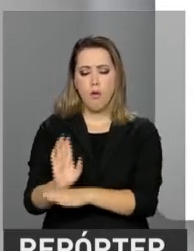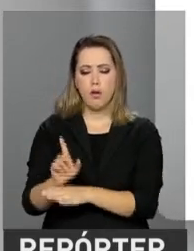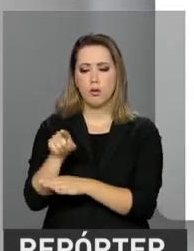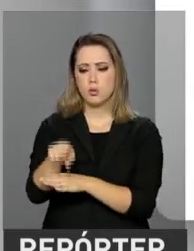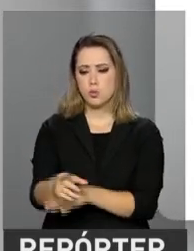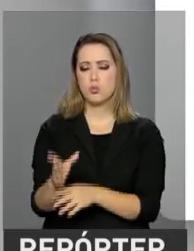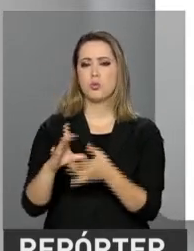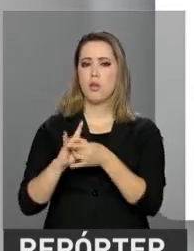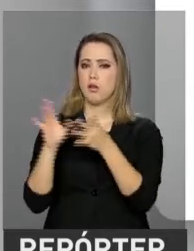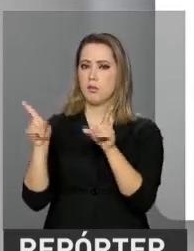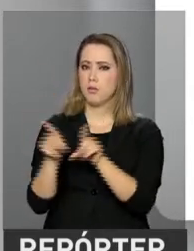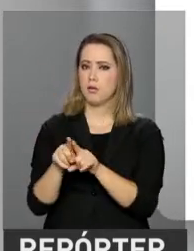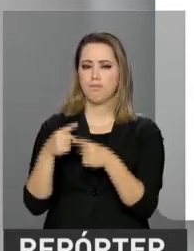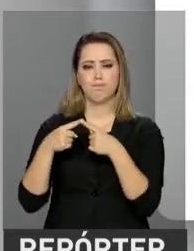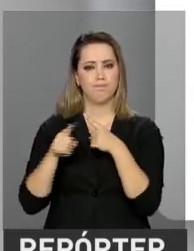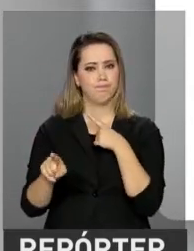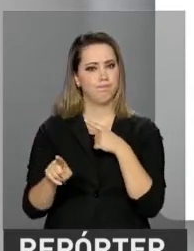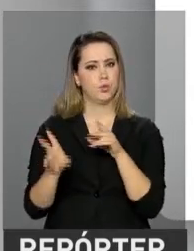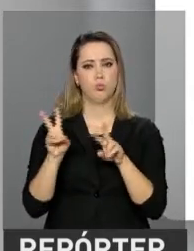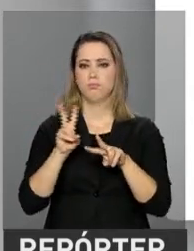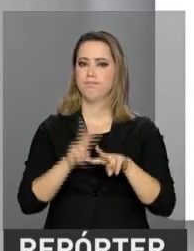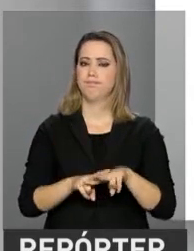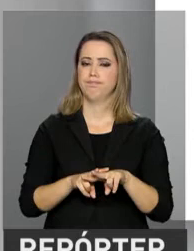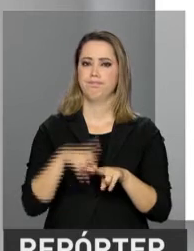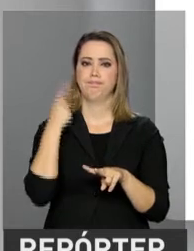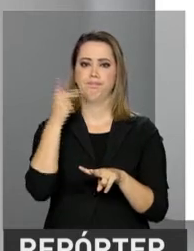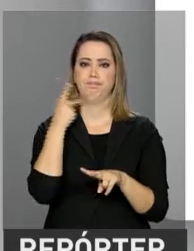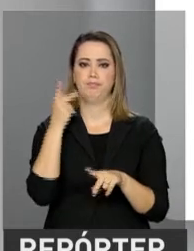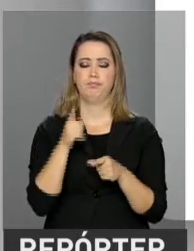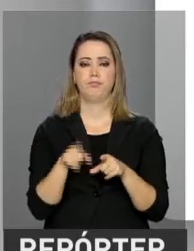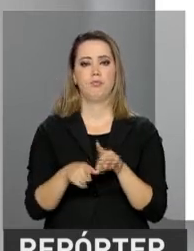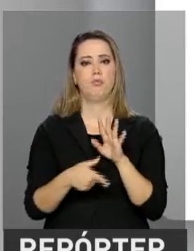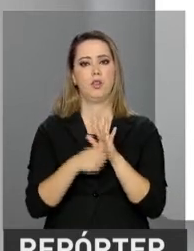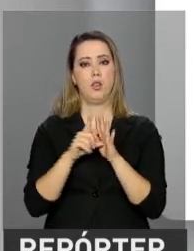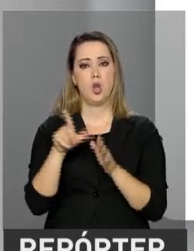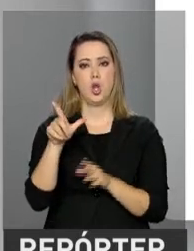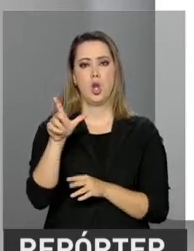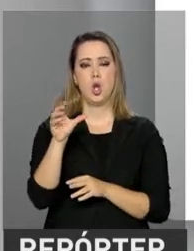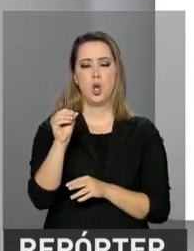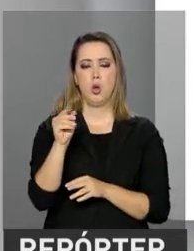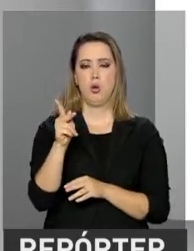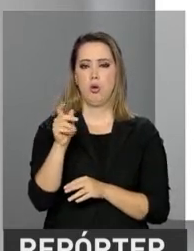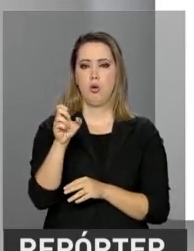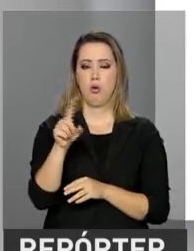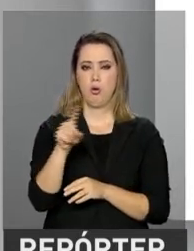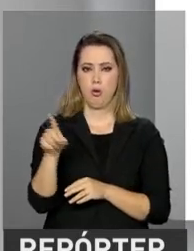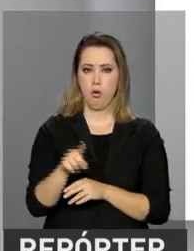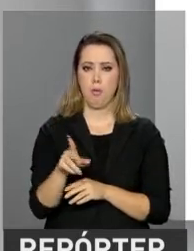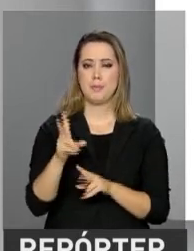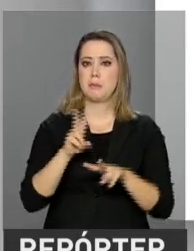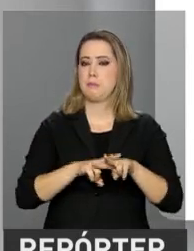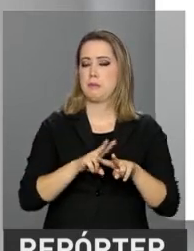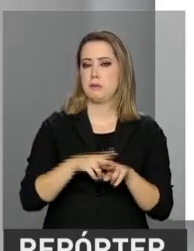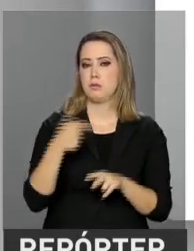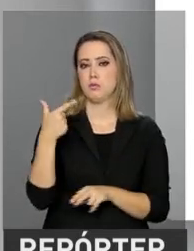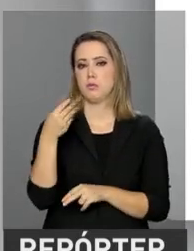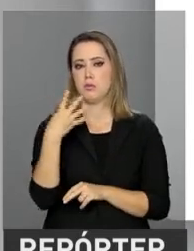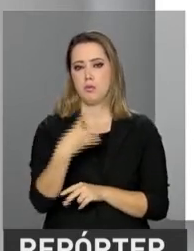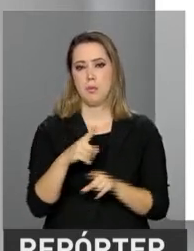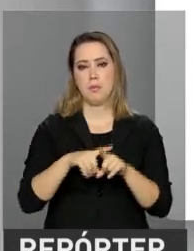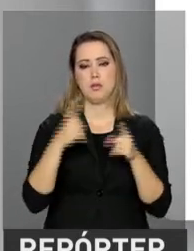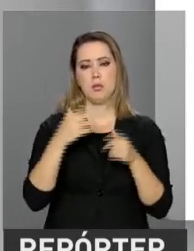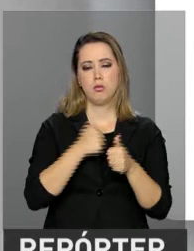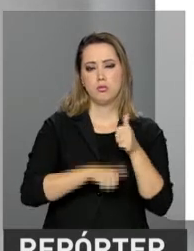às prisões políticas lopes estava preso em regime fechado desde 2014 mas foi transferido para